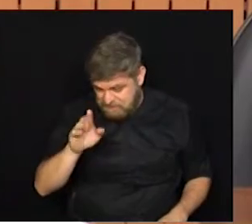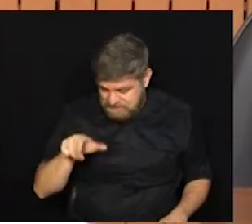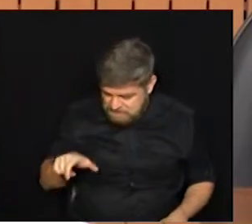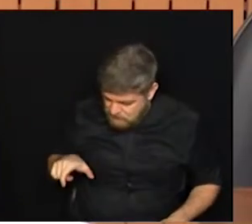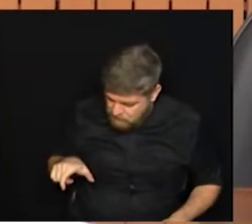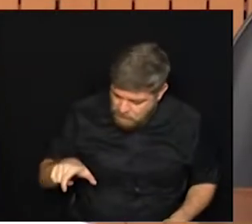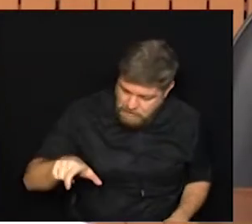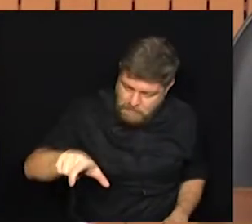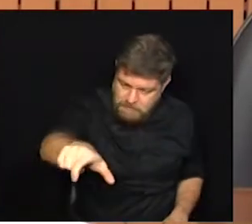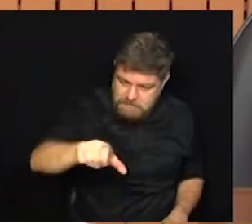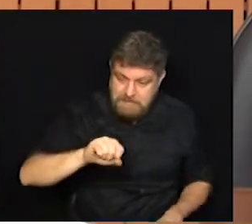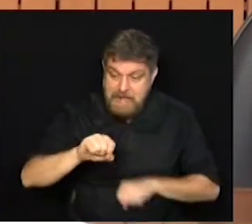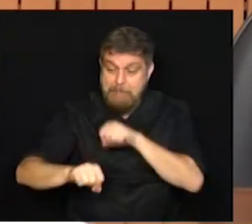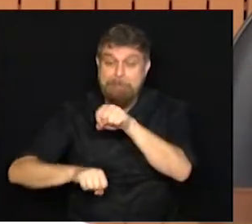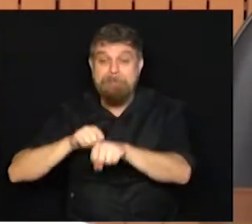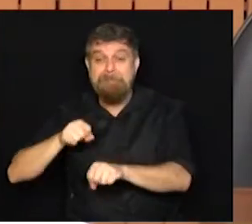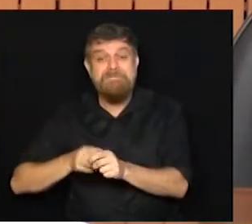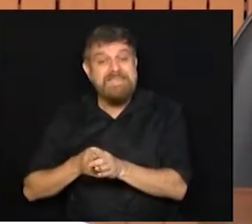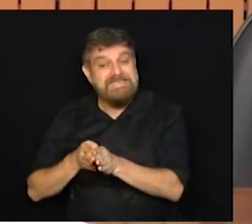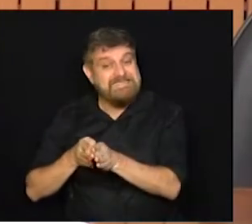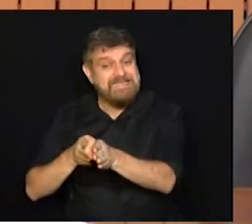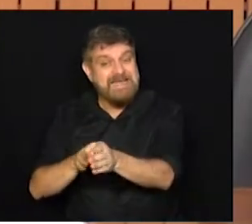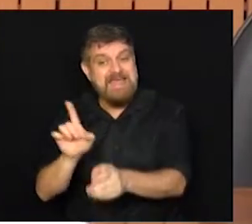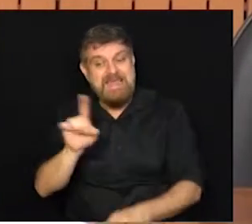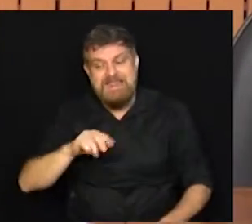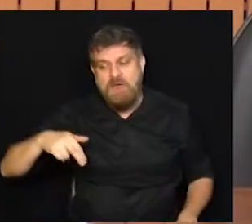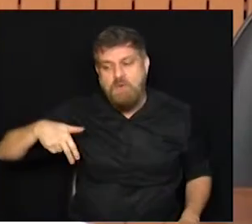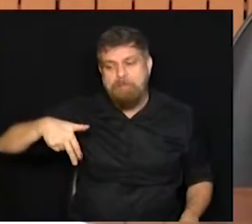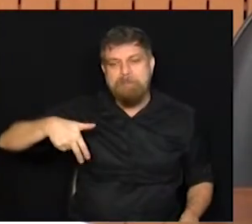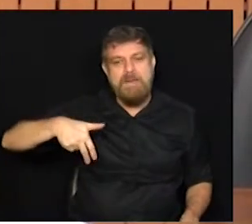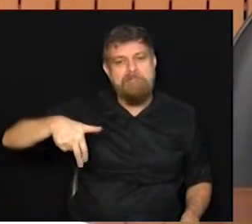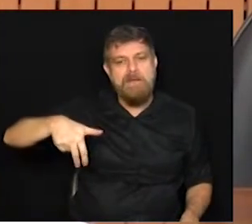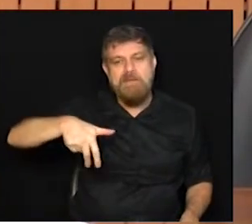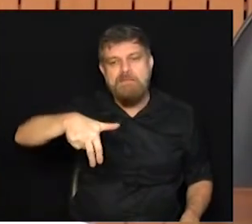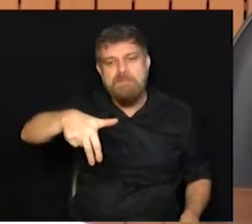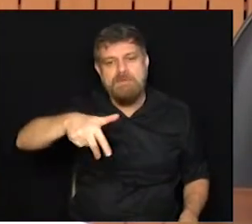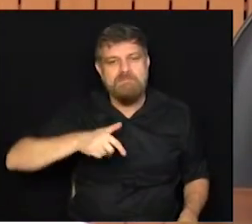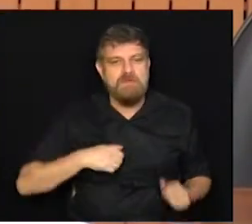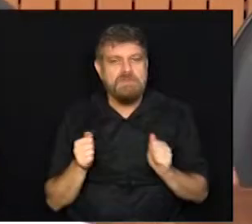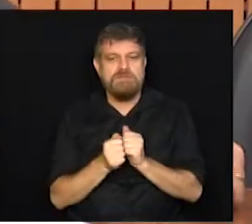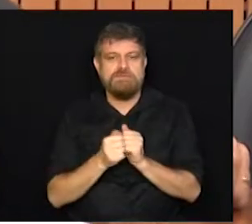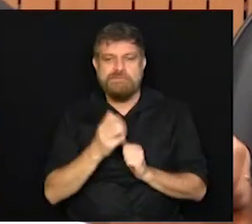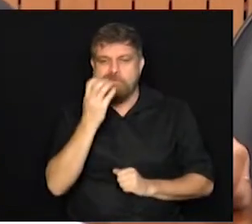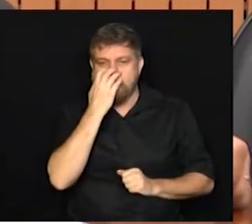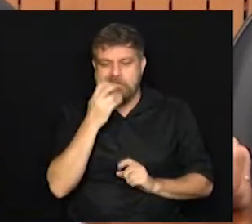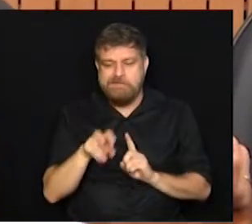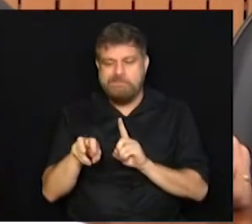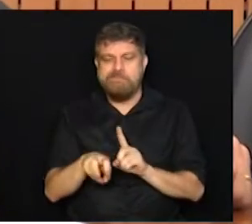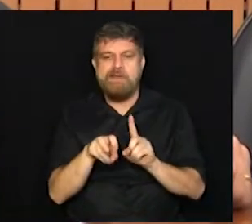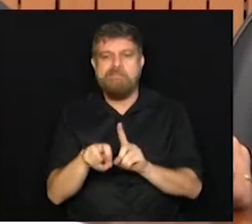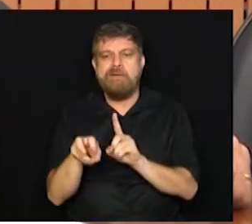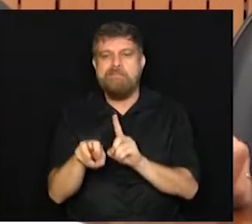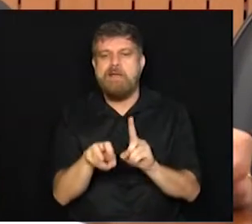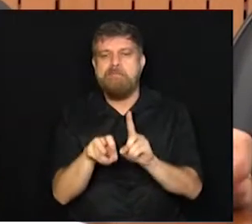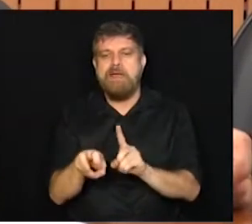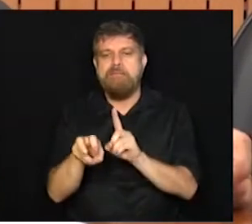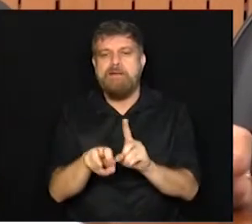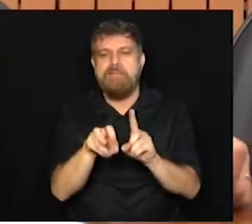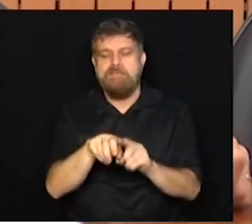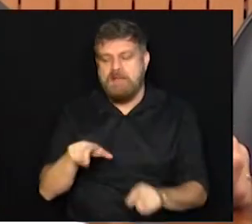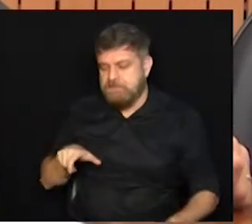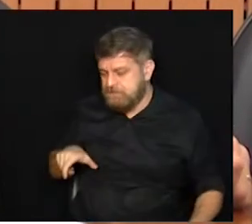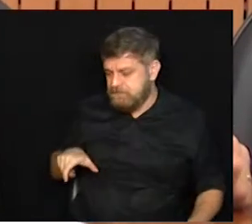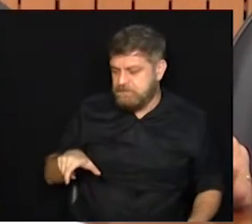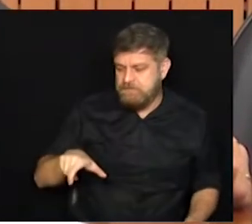né? Mas eu sei que às vezes o pessoal sai passear com cachorrinho, com criança, e usa o espaço, o leito